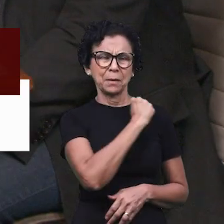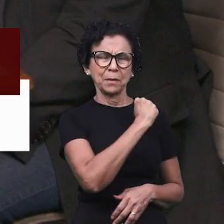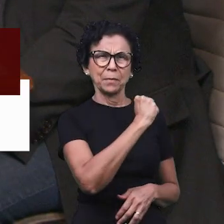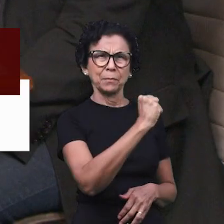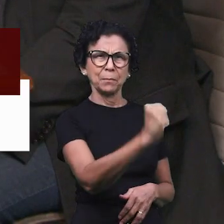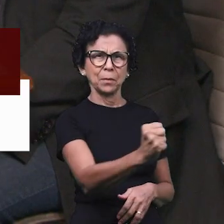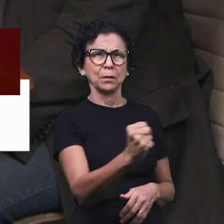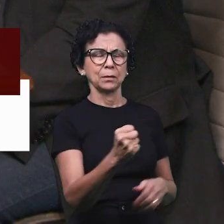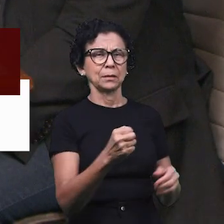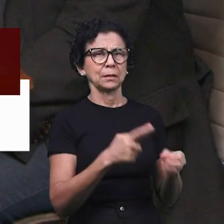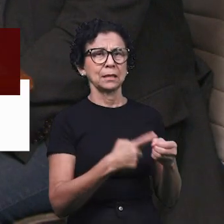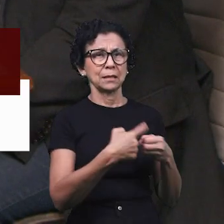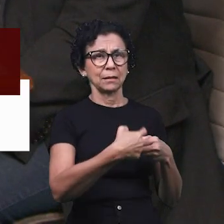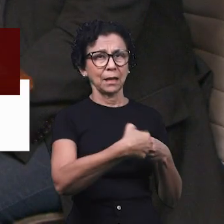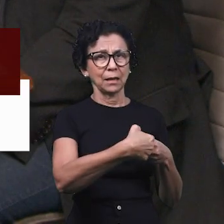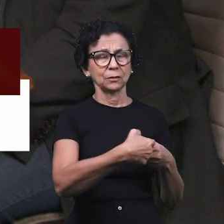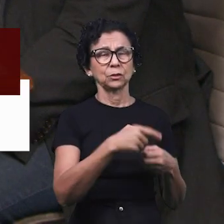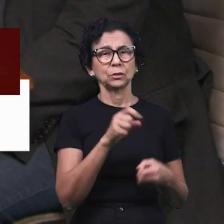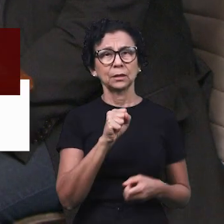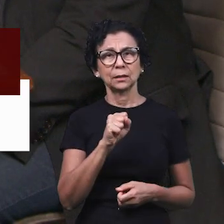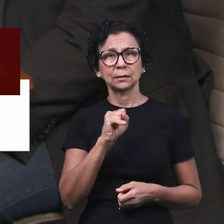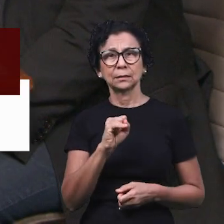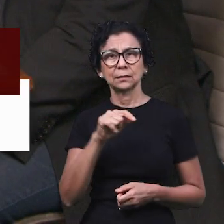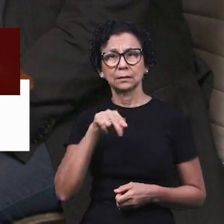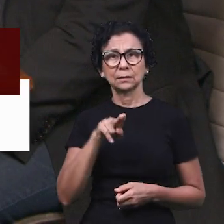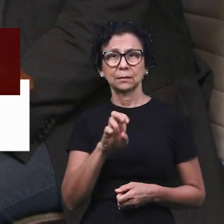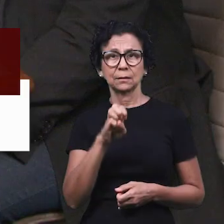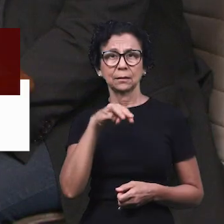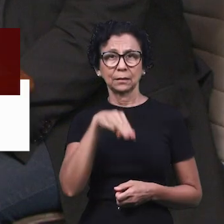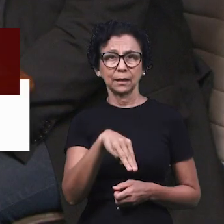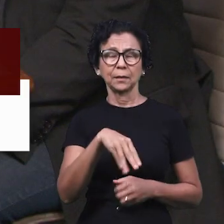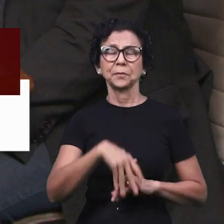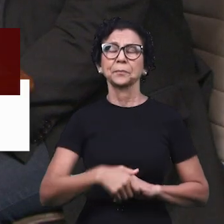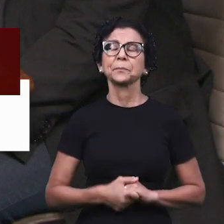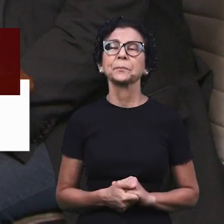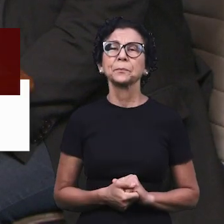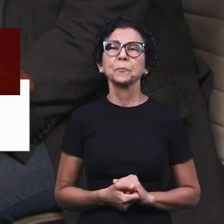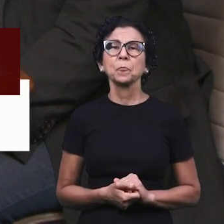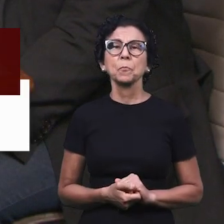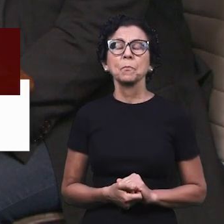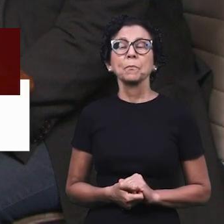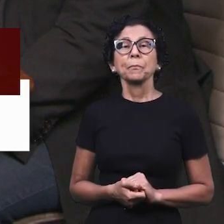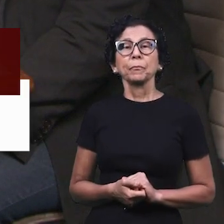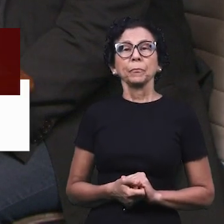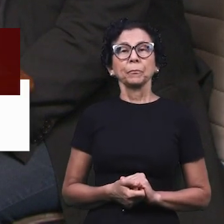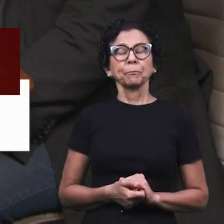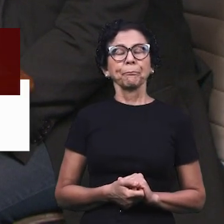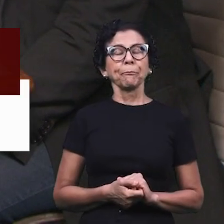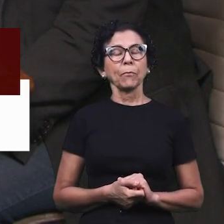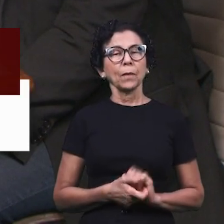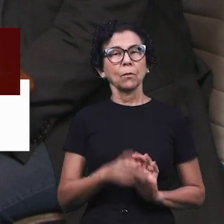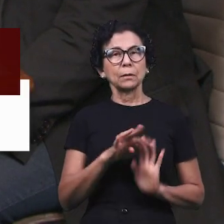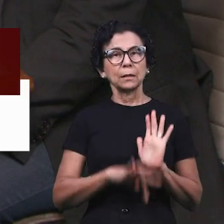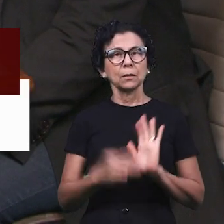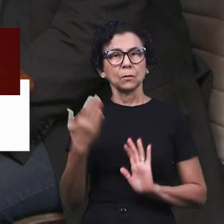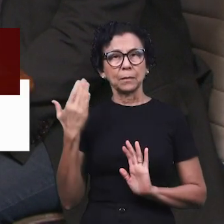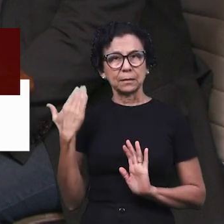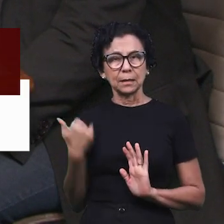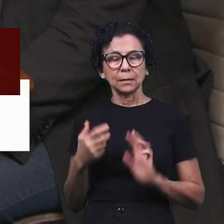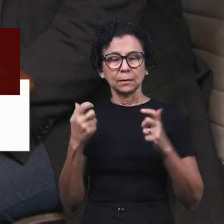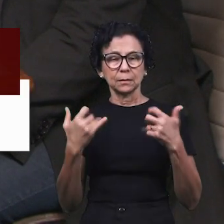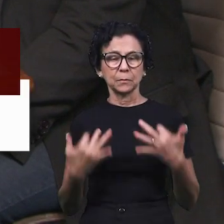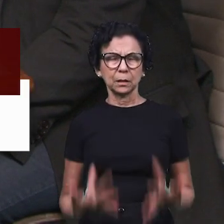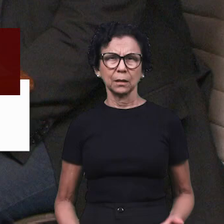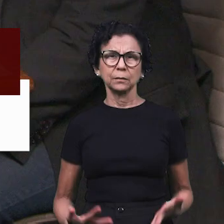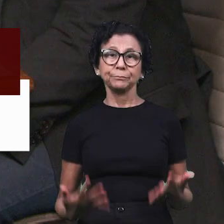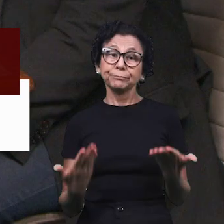Nós terminamos a leitura do versículo 49 no episódio anterior, dizendo que o restante do povo que